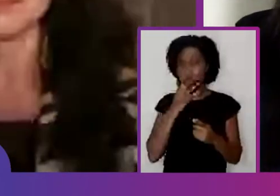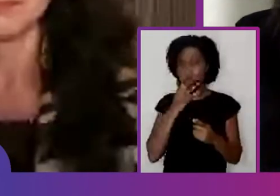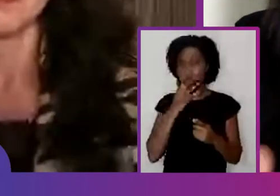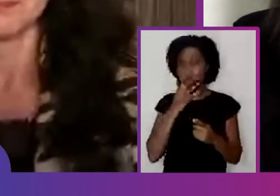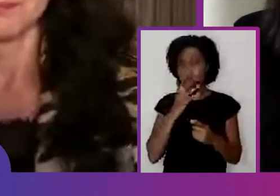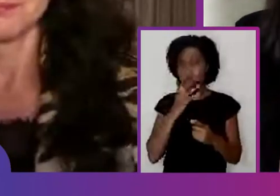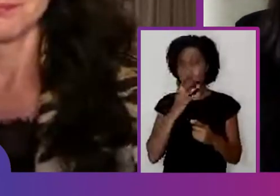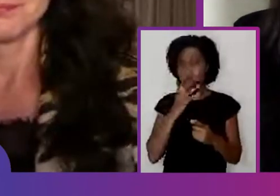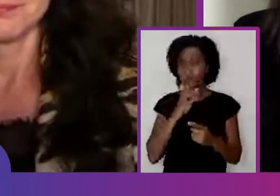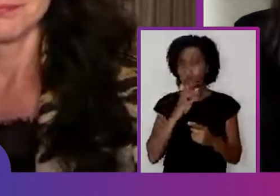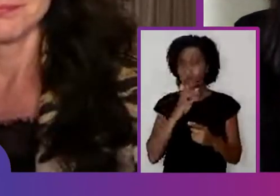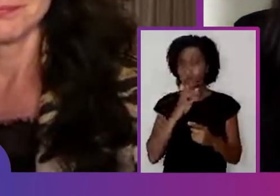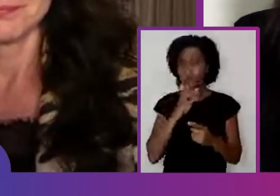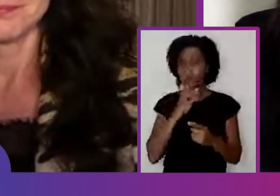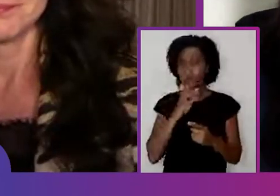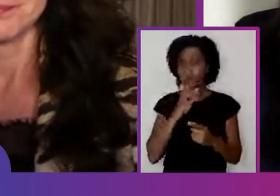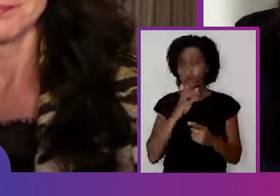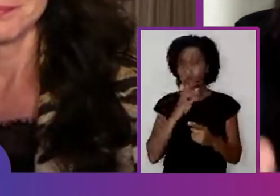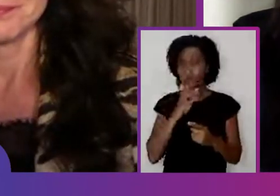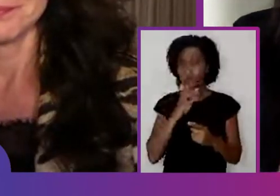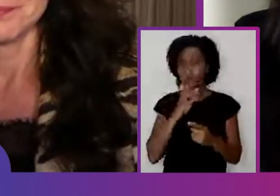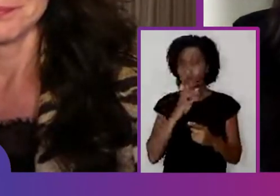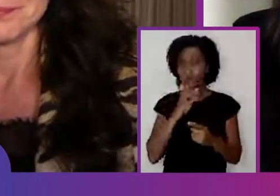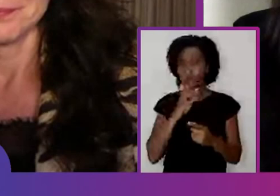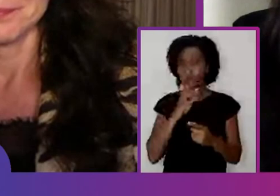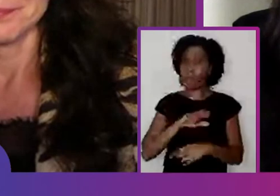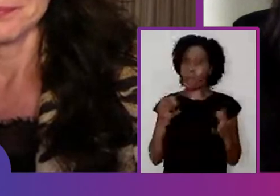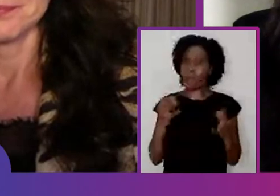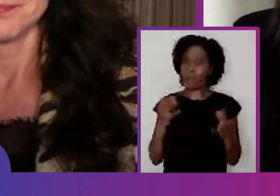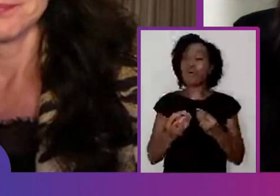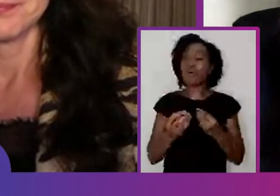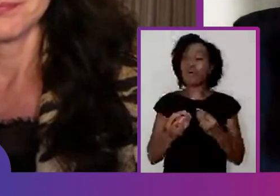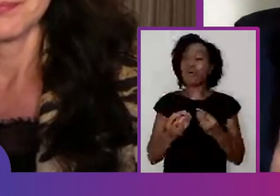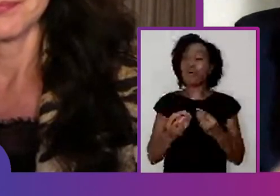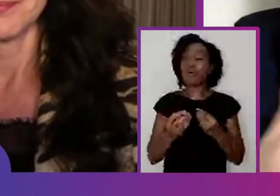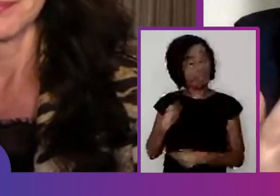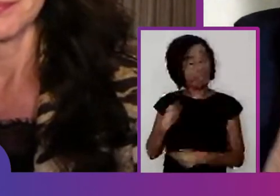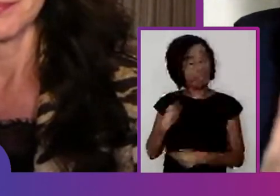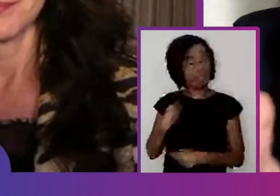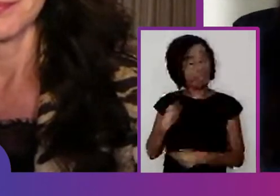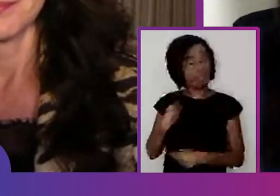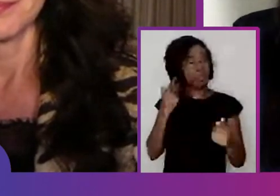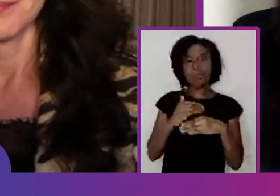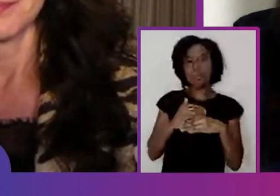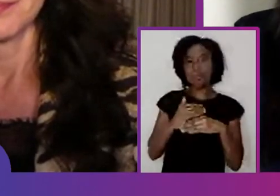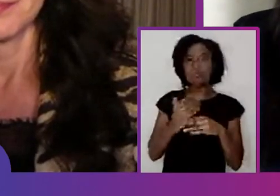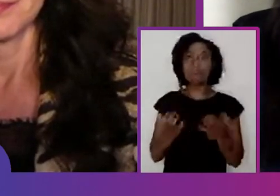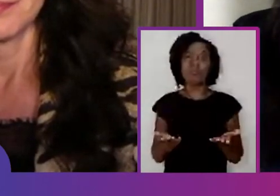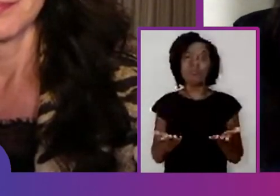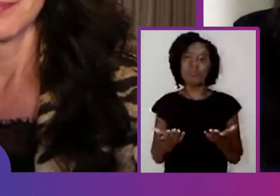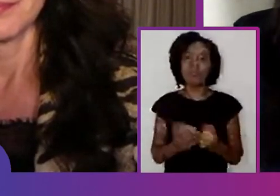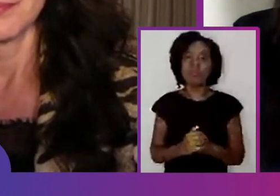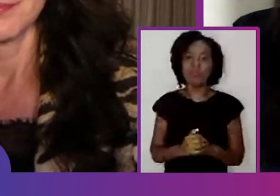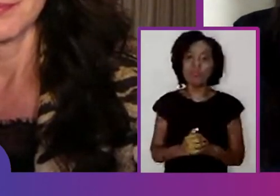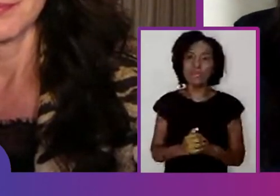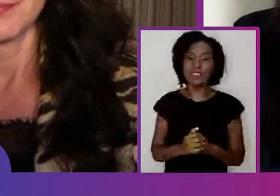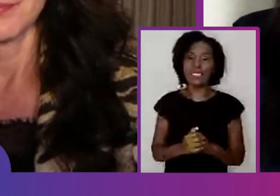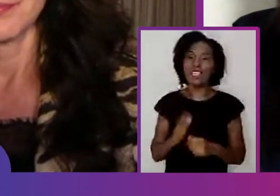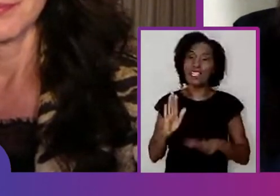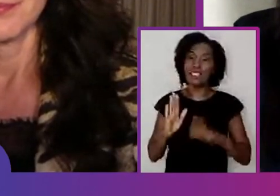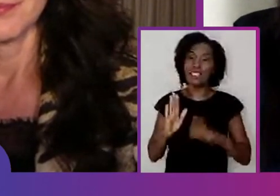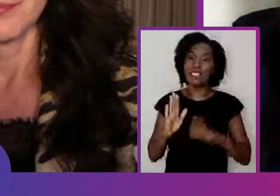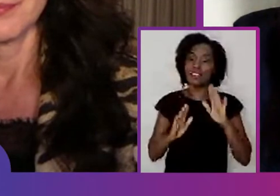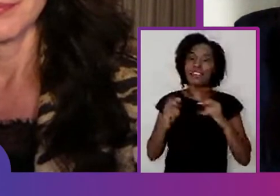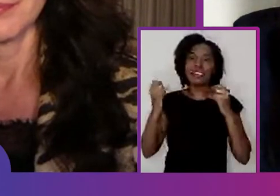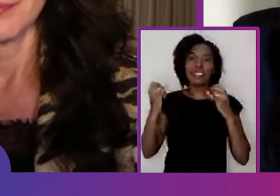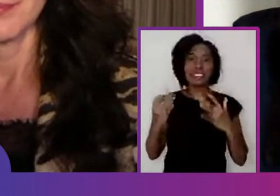sucesso quem expunha suas fragilidades, quem falava das suas vulnerabilidades, passou a parecer mais real e se criticou, né?